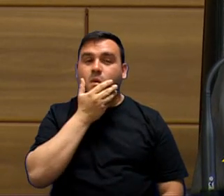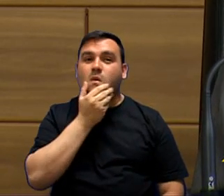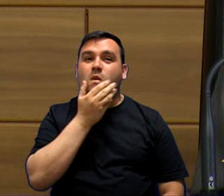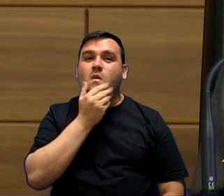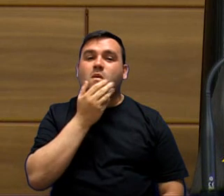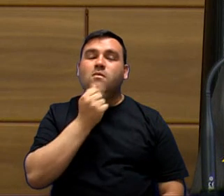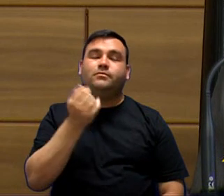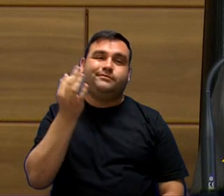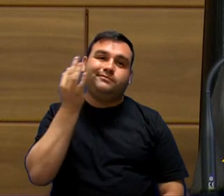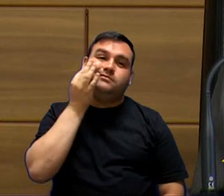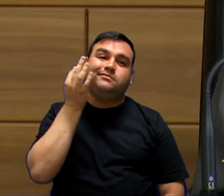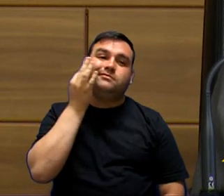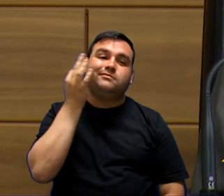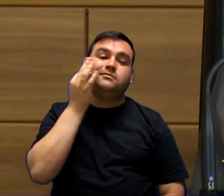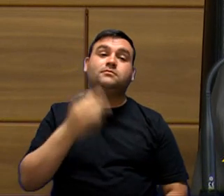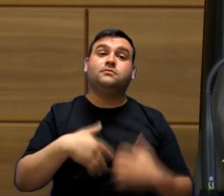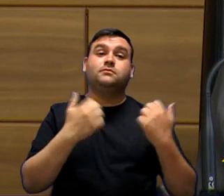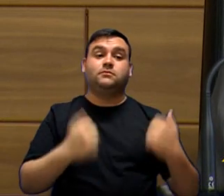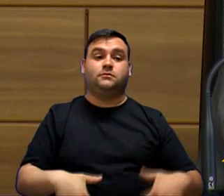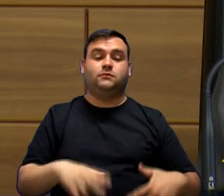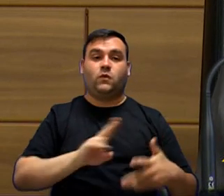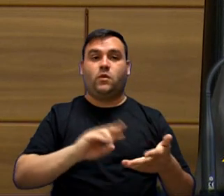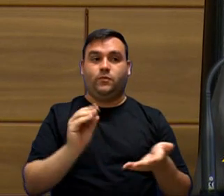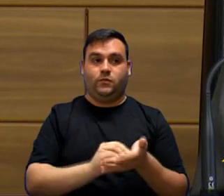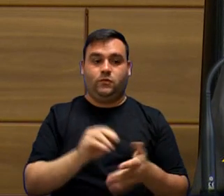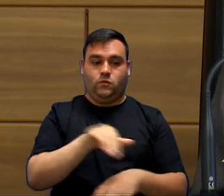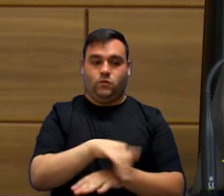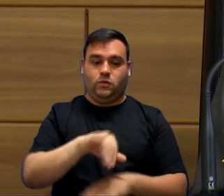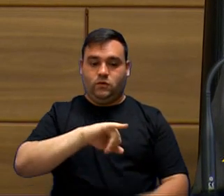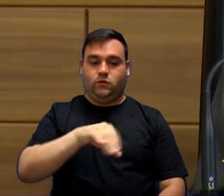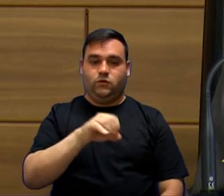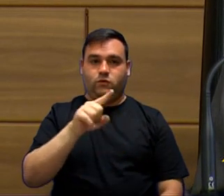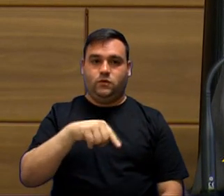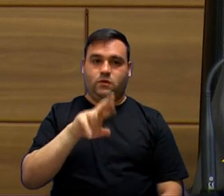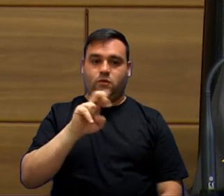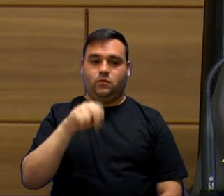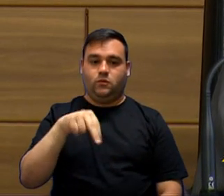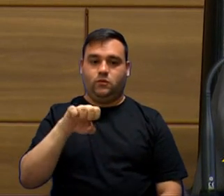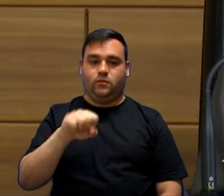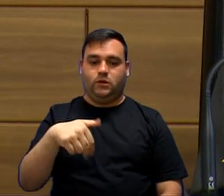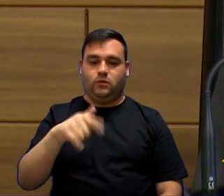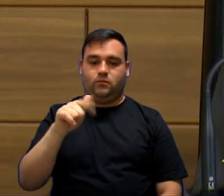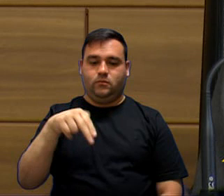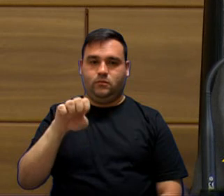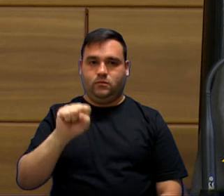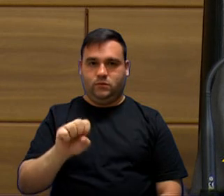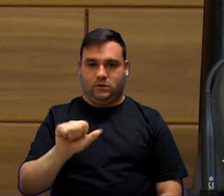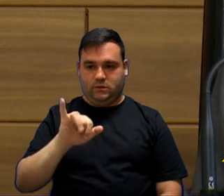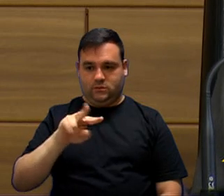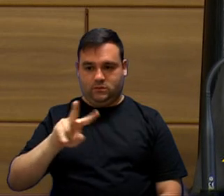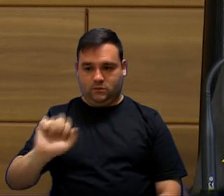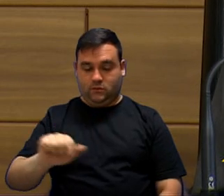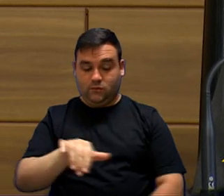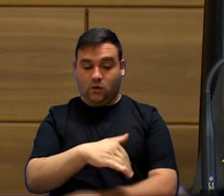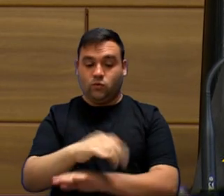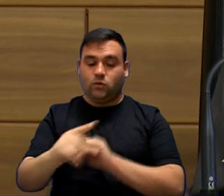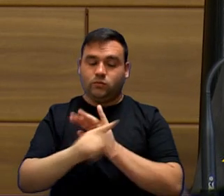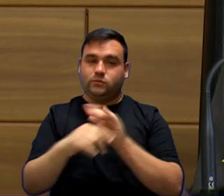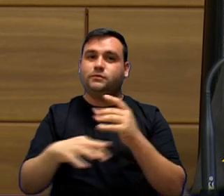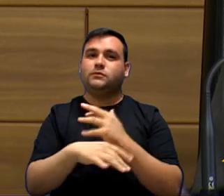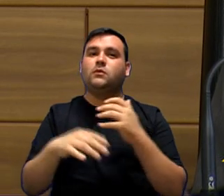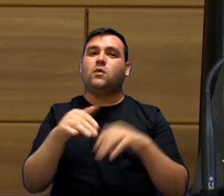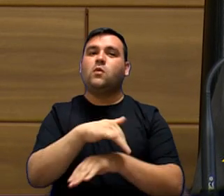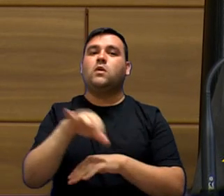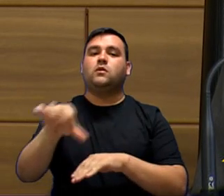do Edil Fernando Alves Lisboa, de dispõe sobre a denominação da rua José Rubens Marques da Silva, a uma via para o nosso município, rua